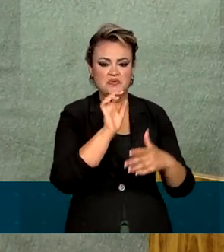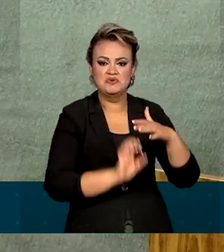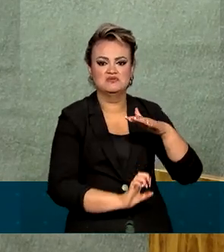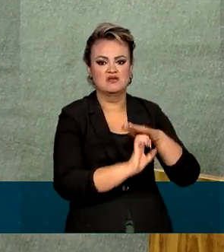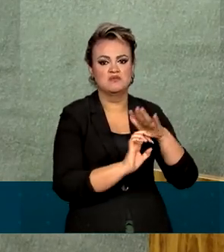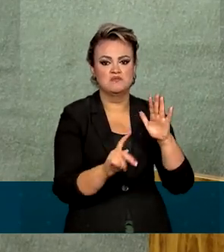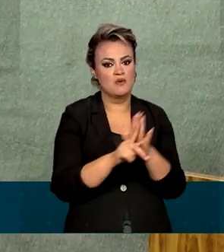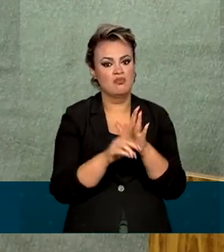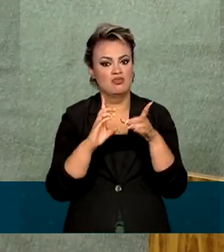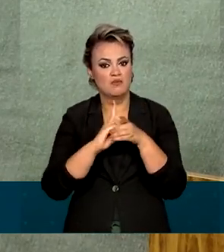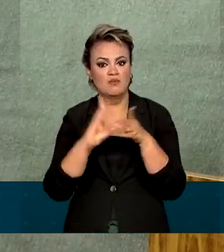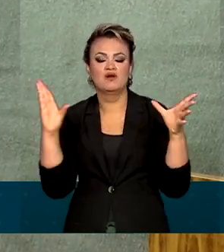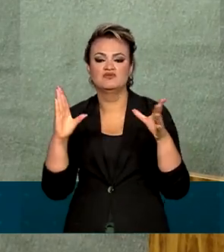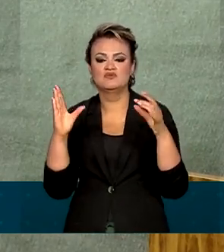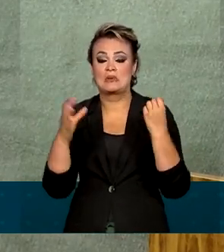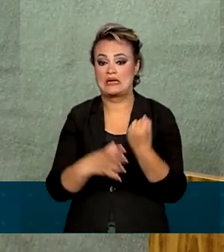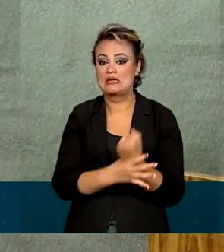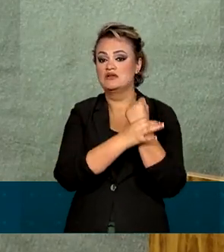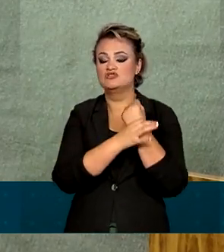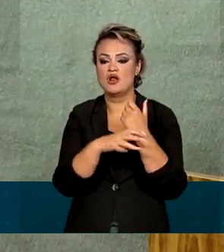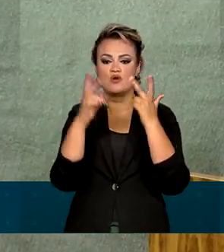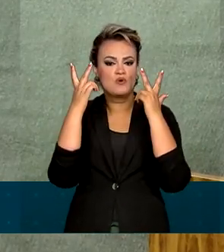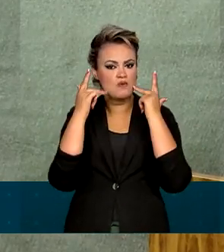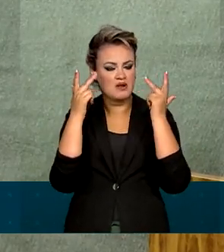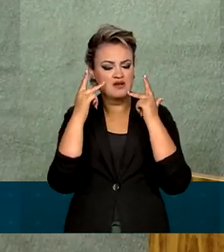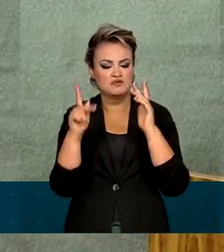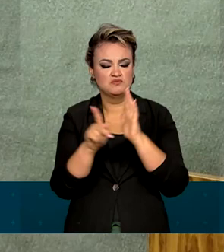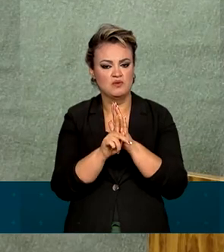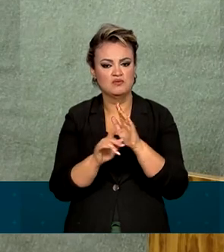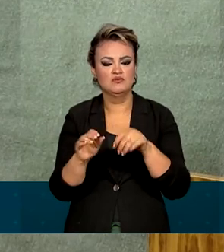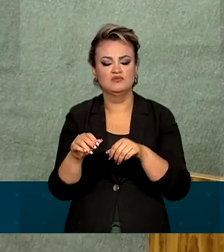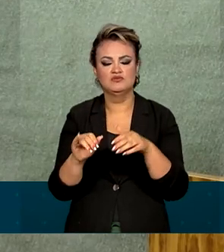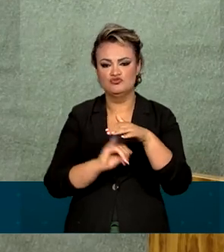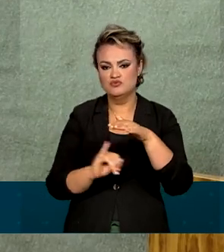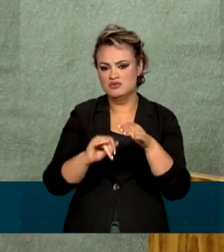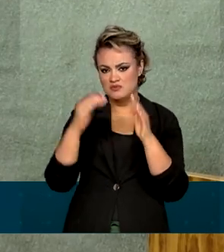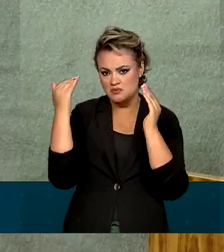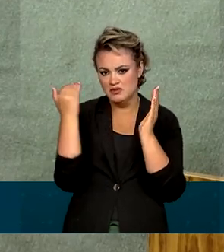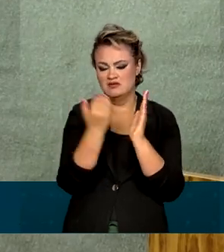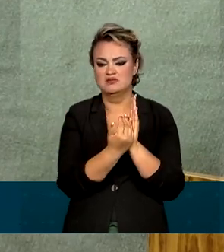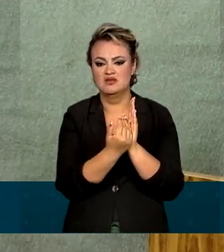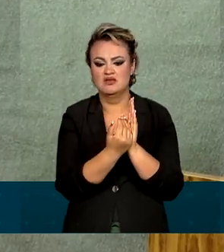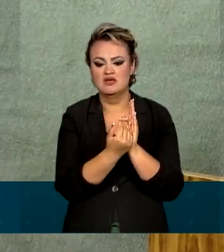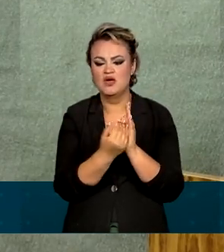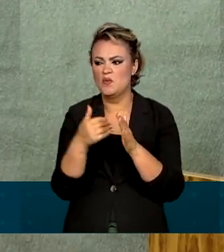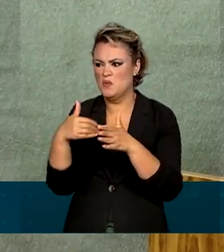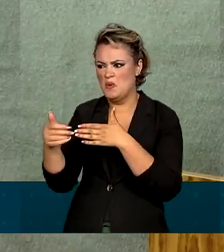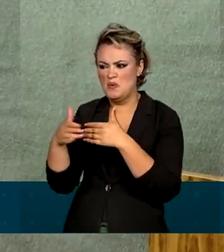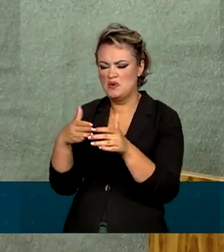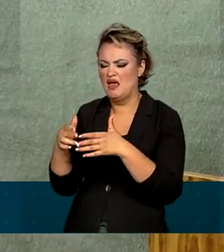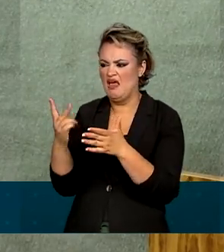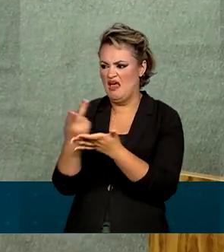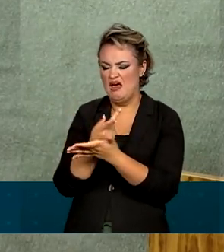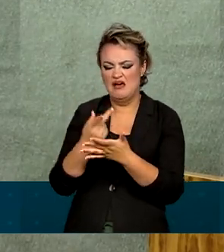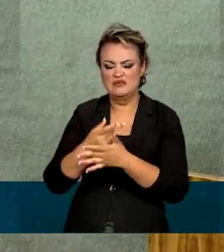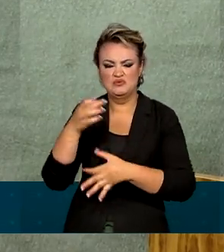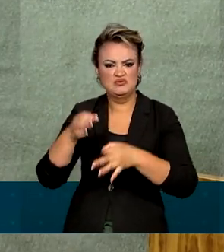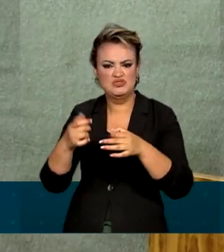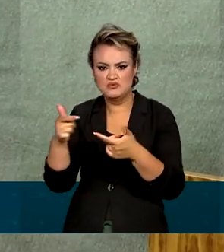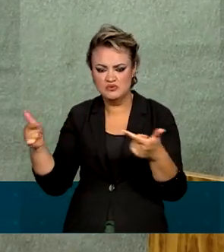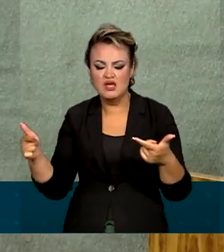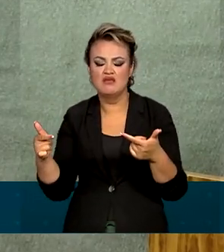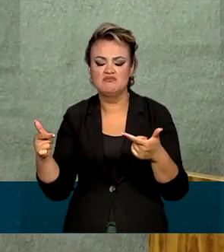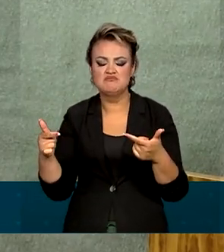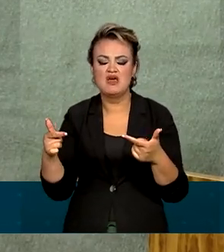democrático, garantir a normalidade institucional e lutar contra todas as formas de injustiça que